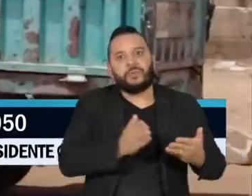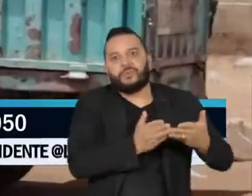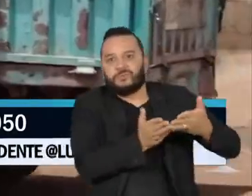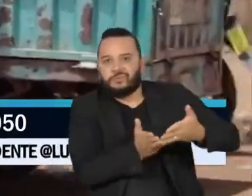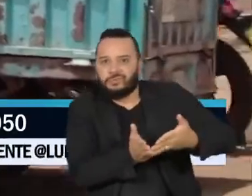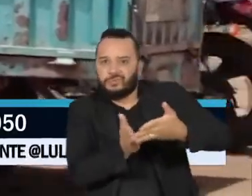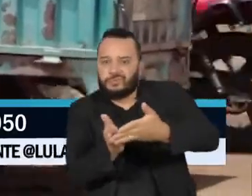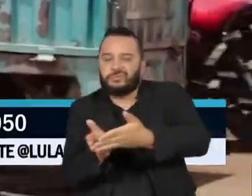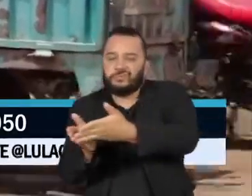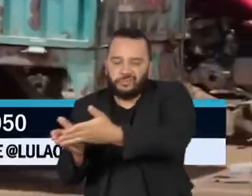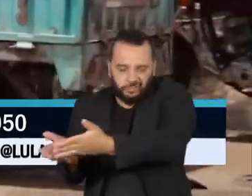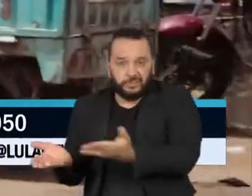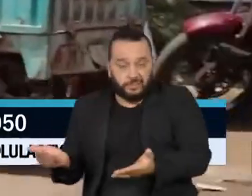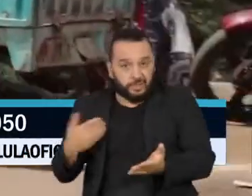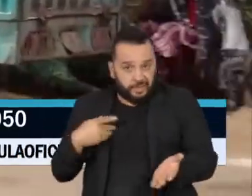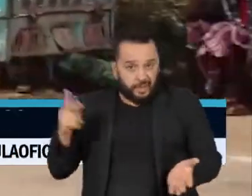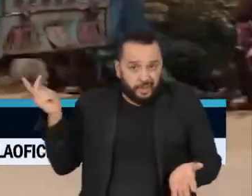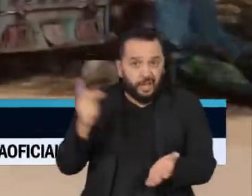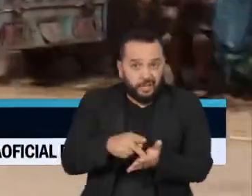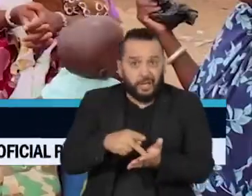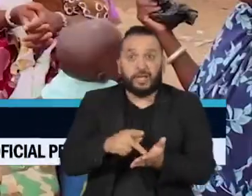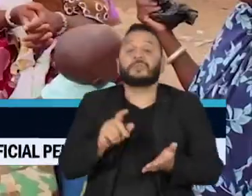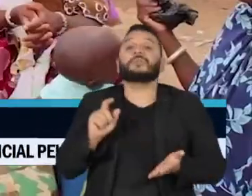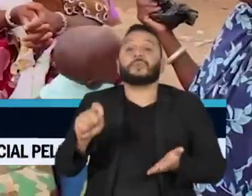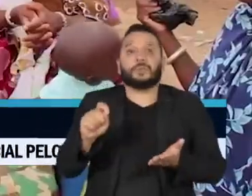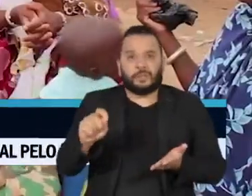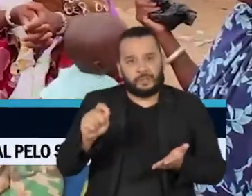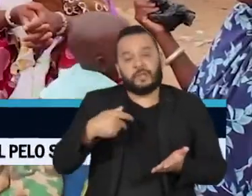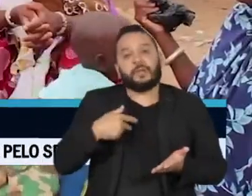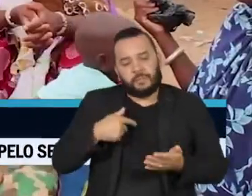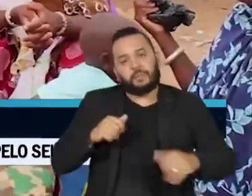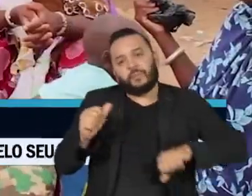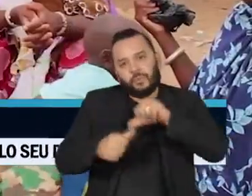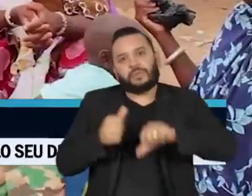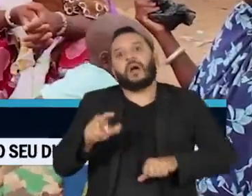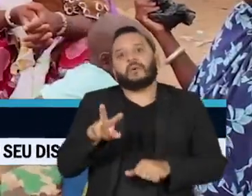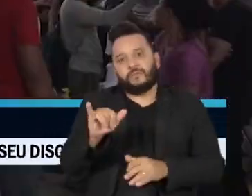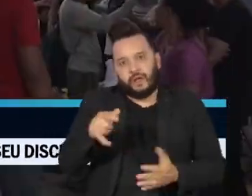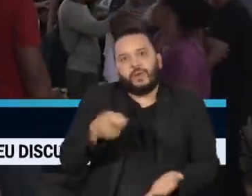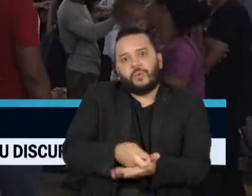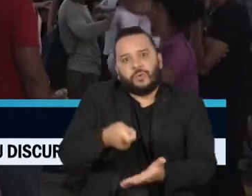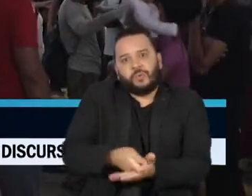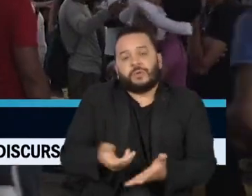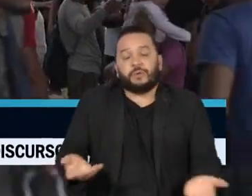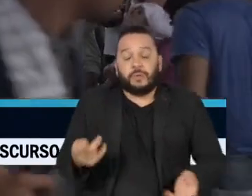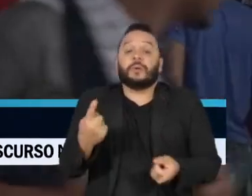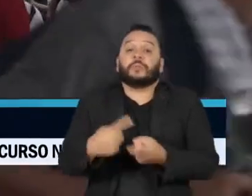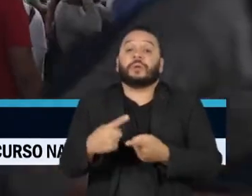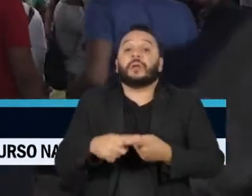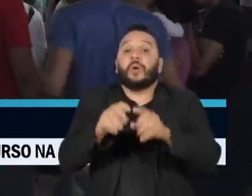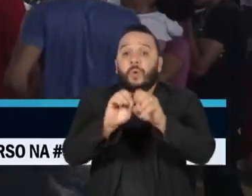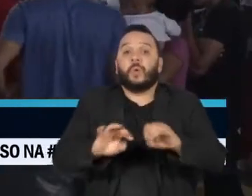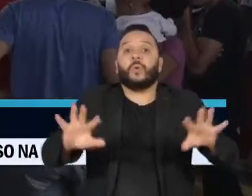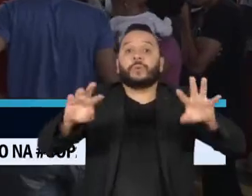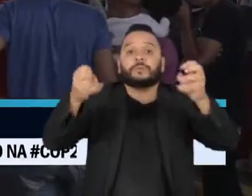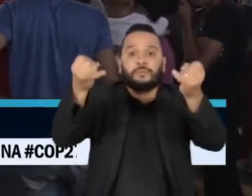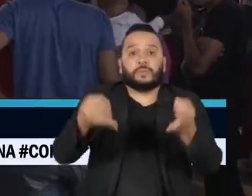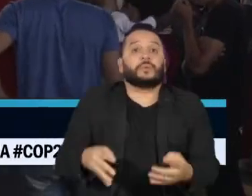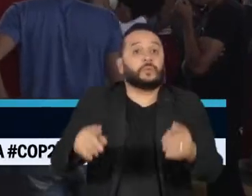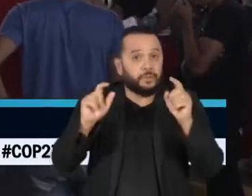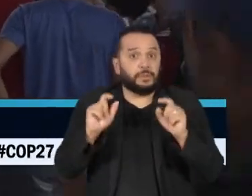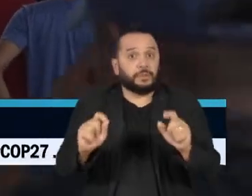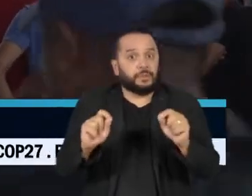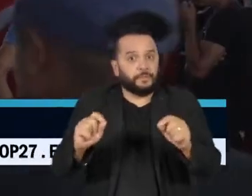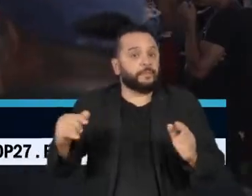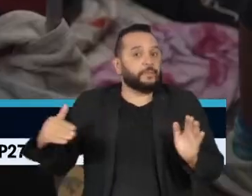continente. Uma realidade que obrigatoriamente terá que mudar, segundo a ONU. Projeções das Nações Unidas mostram